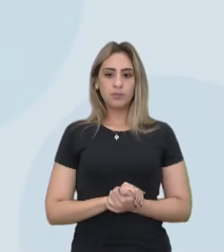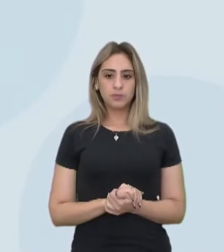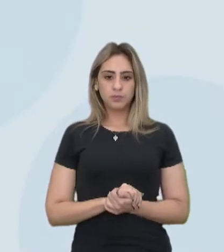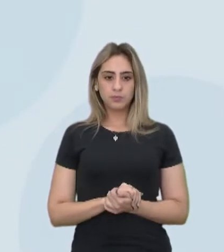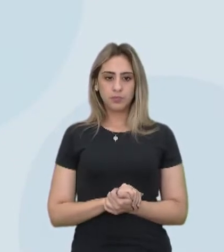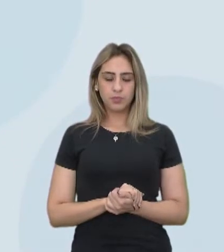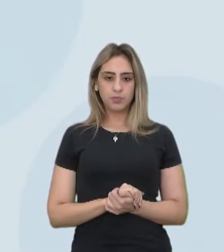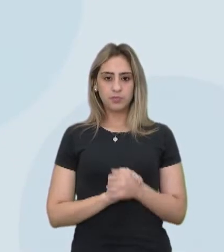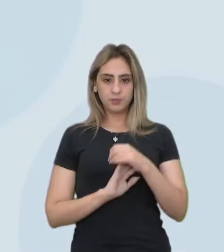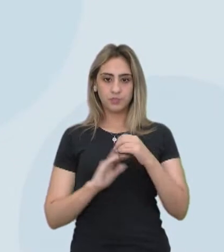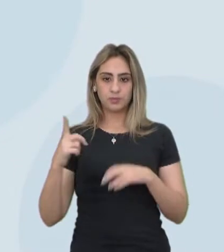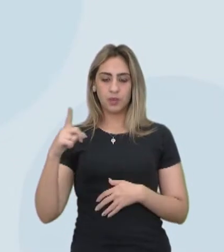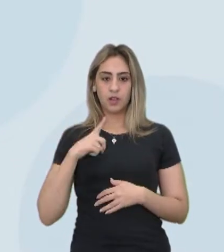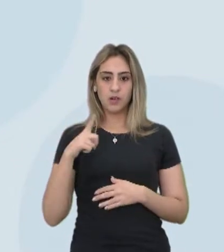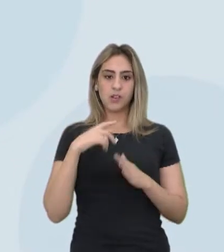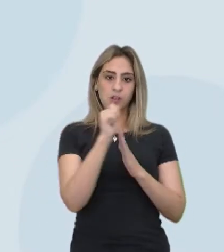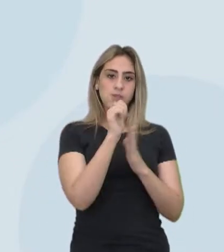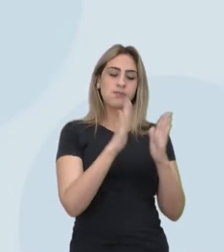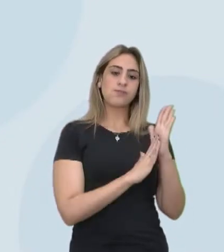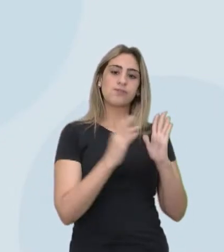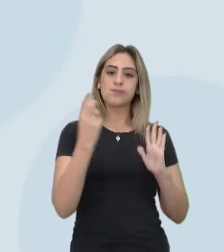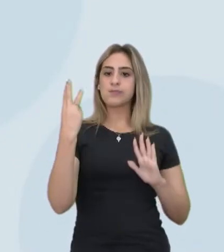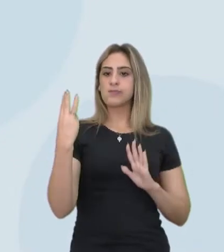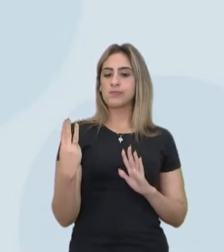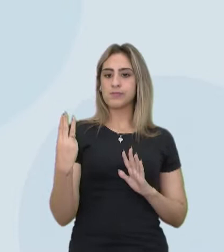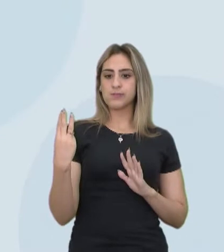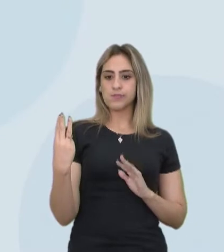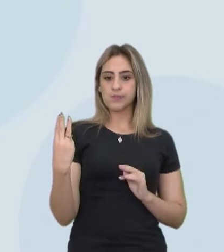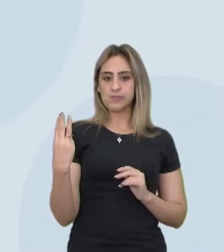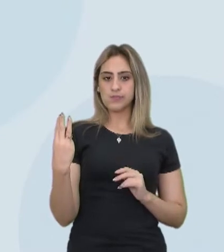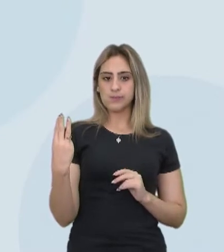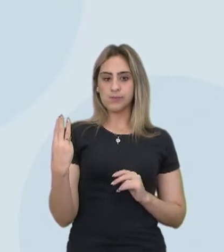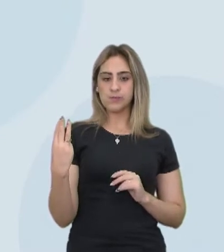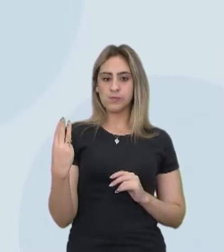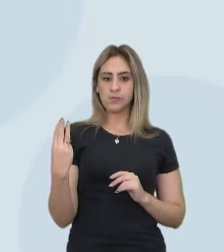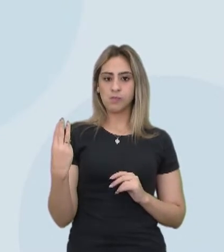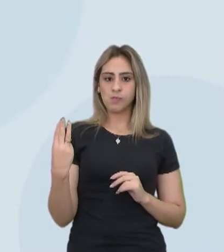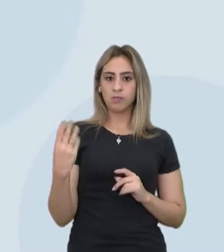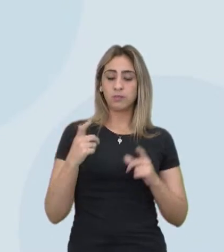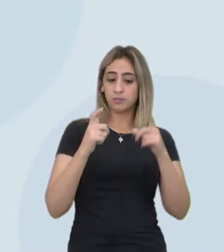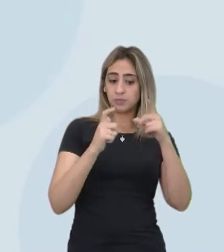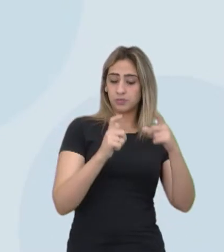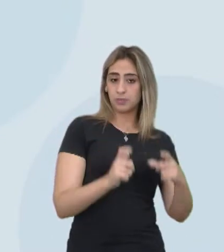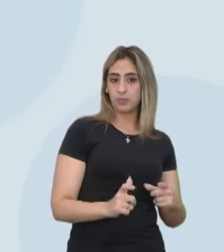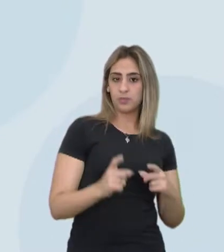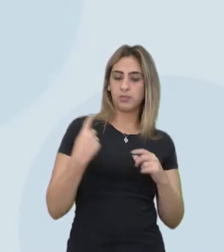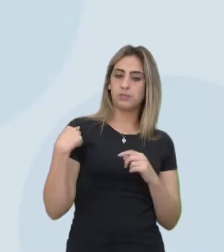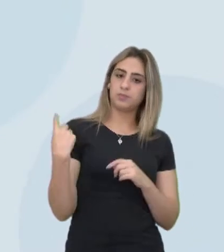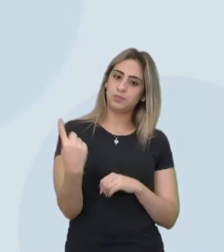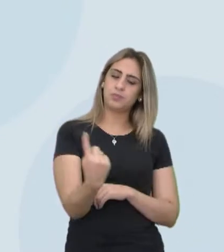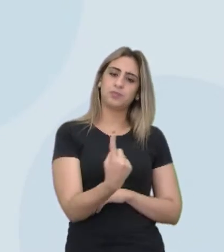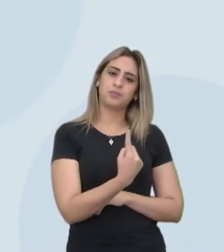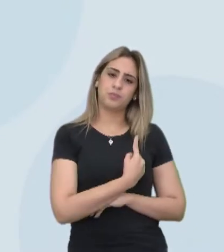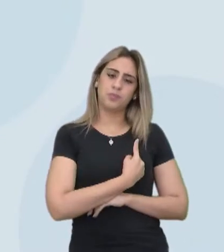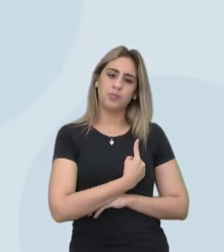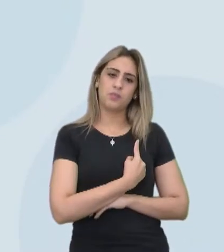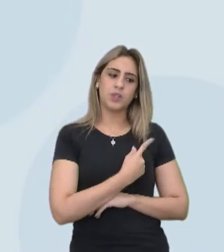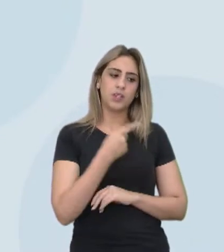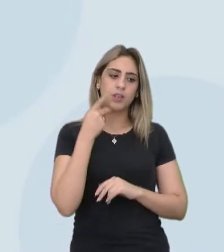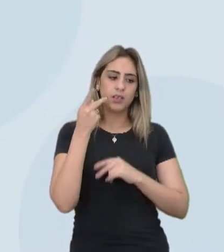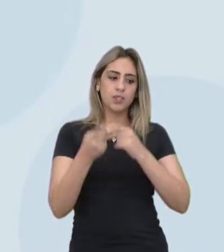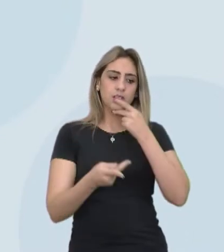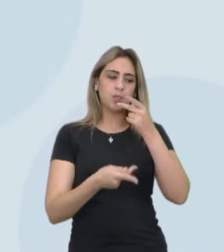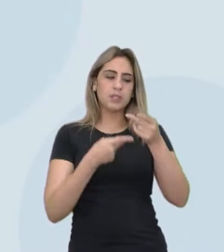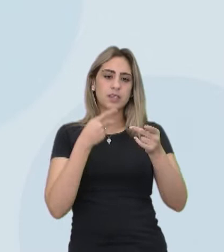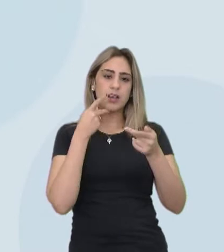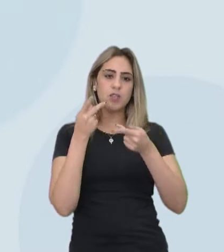A gente está vendo, então, a atividade 3, né? Onde a gente vai falar a